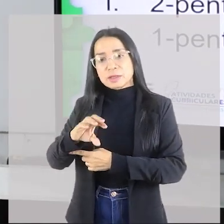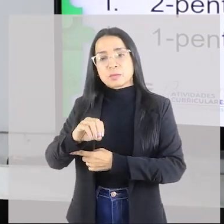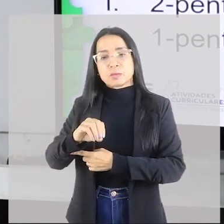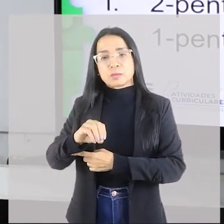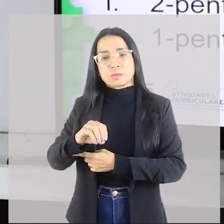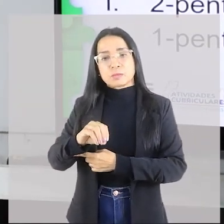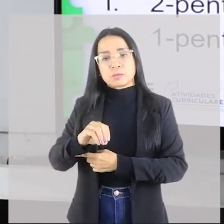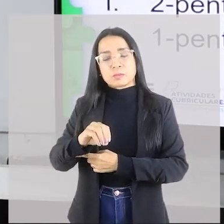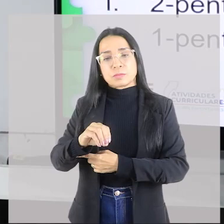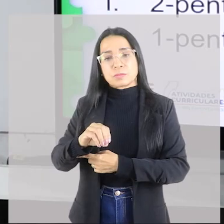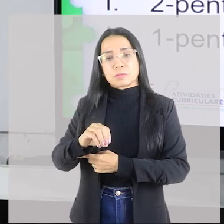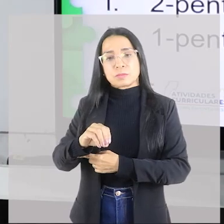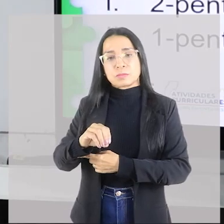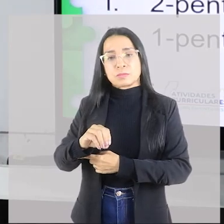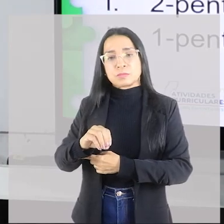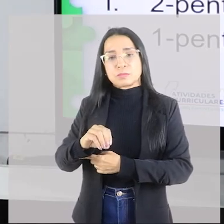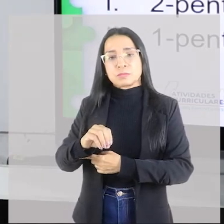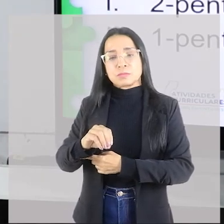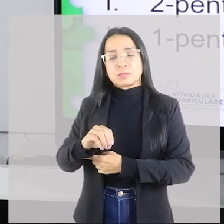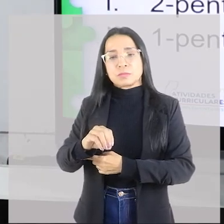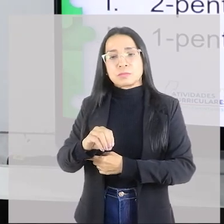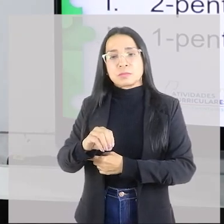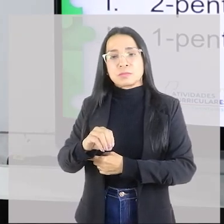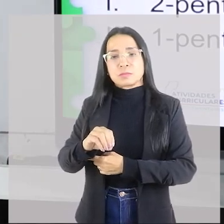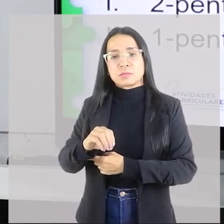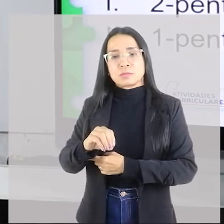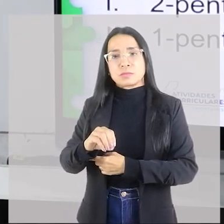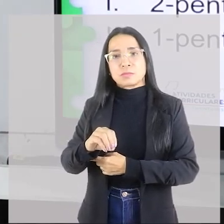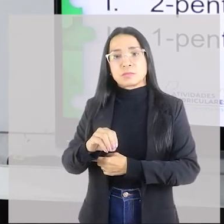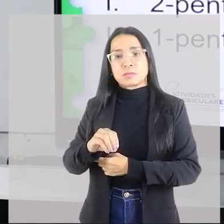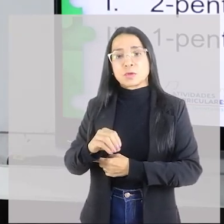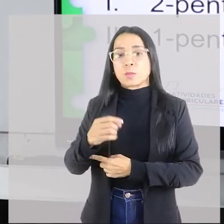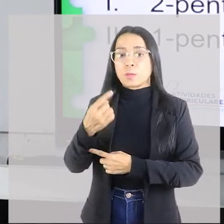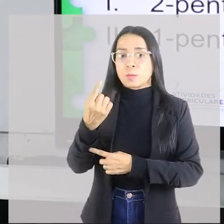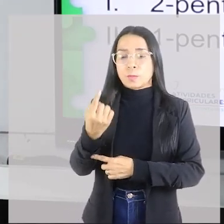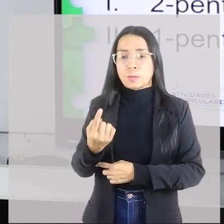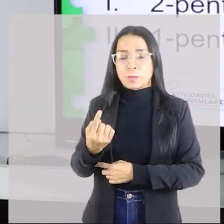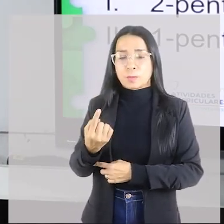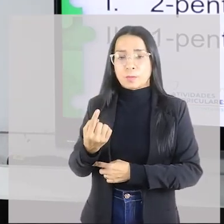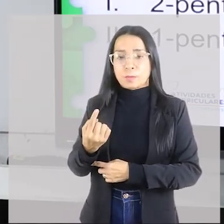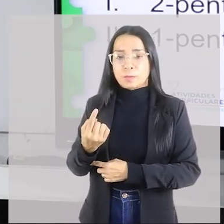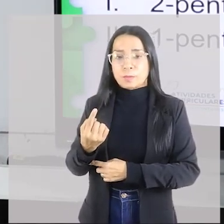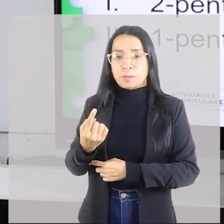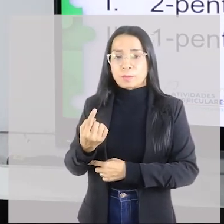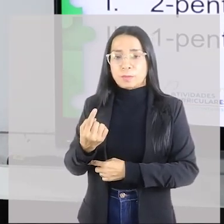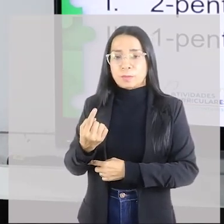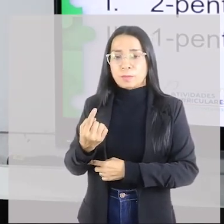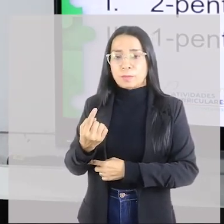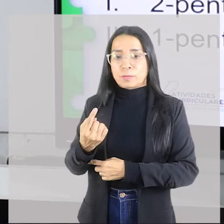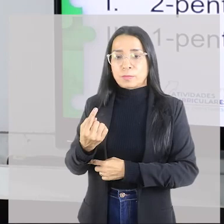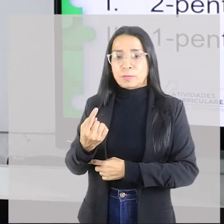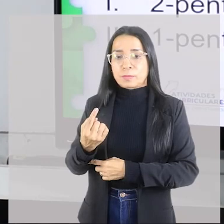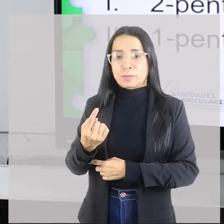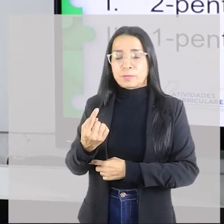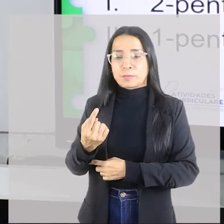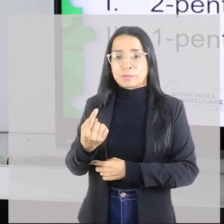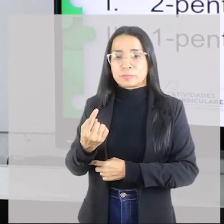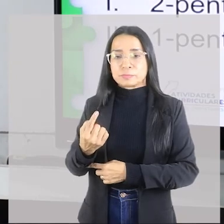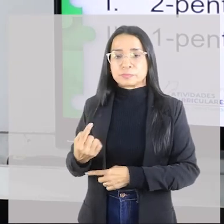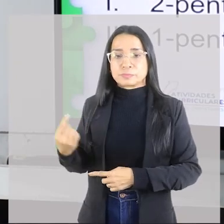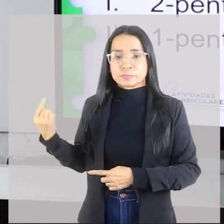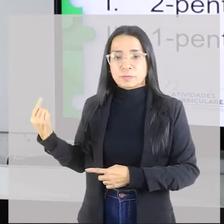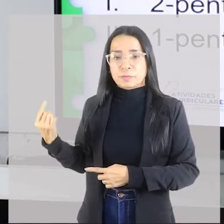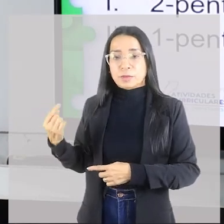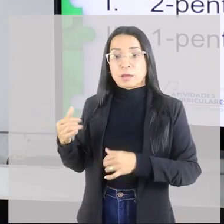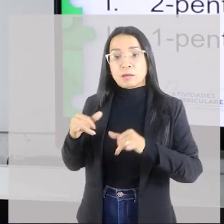ver, penteno. Só que ele falou penteno 1. Então se é penteno 1, essa dupla tem que ficar aqui, ó.